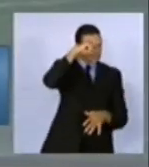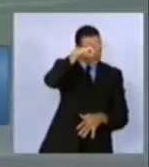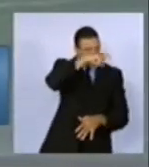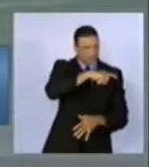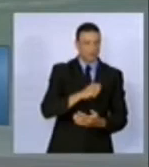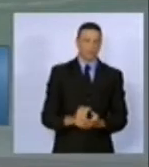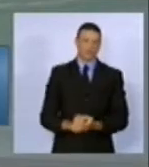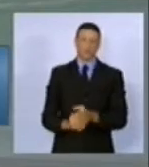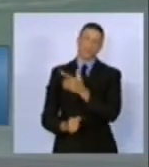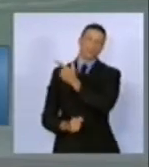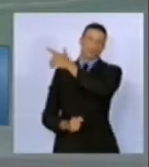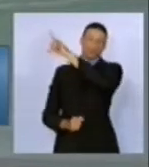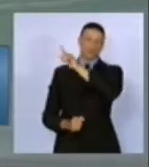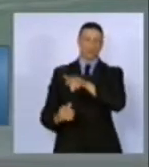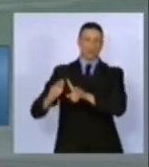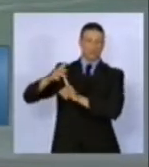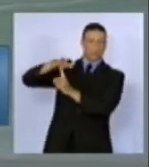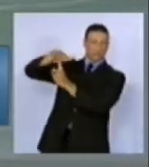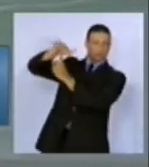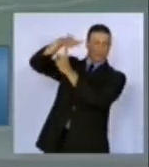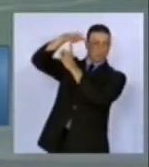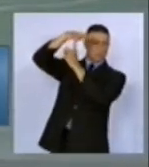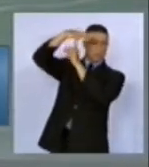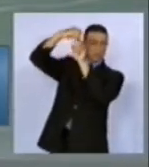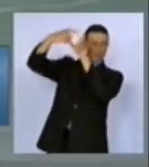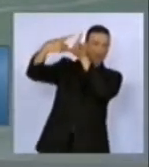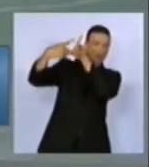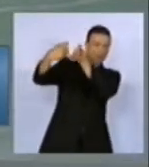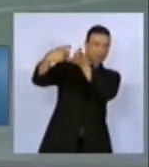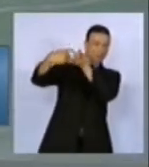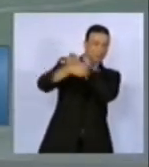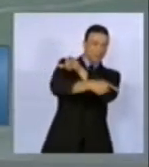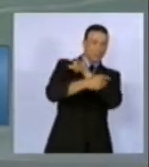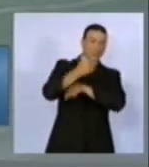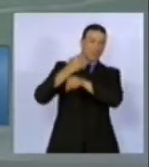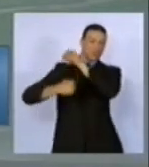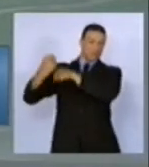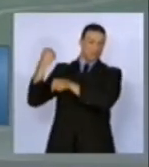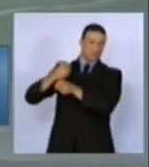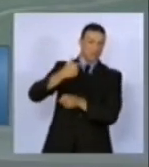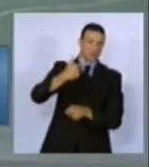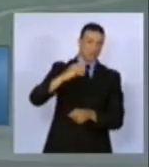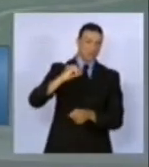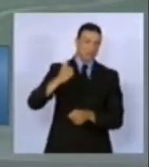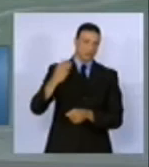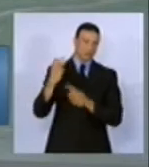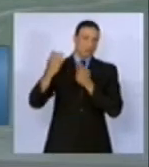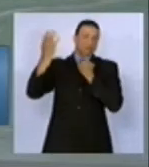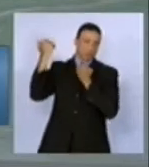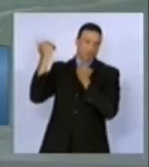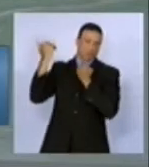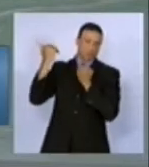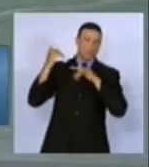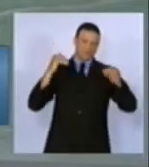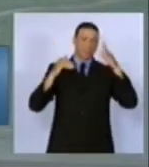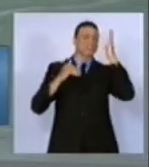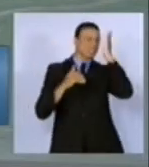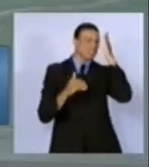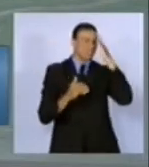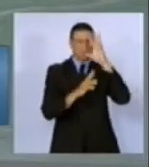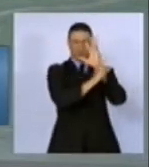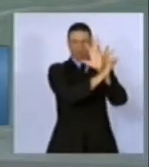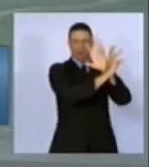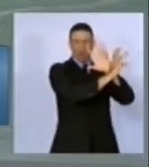essa aqui é uma foto aérea foi tirada no Dia Dezesseis de três agora 2013 da região se encontra numa seca como todo mundo